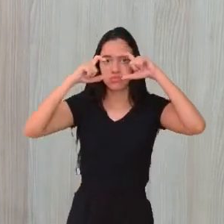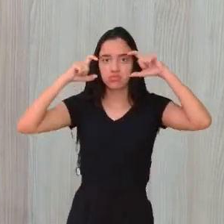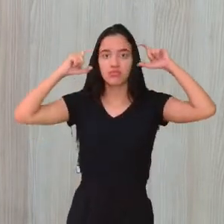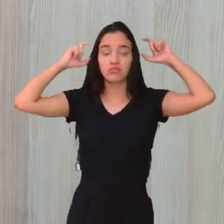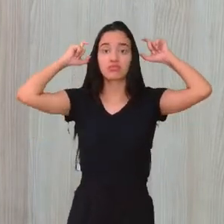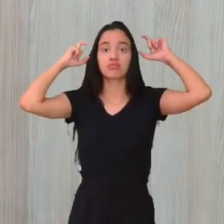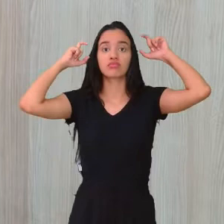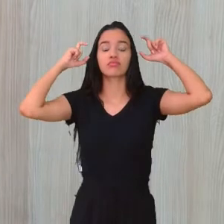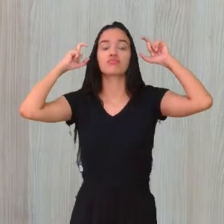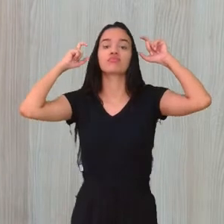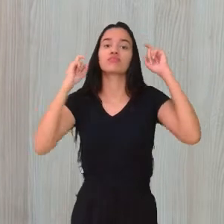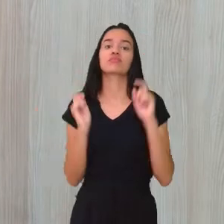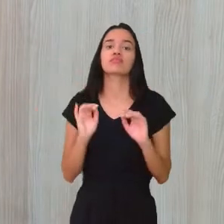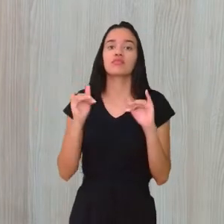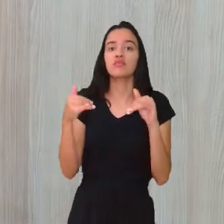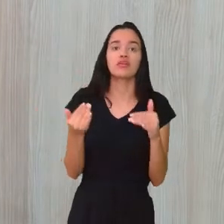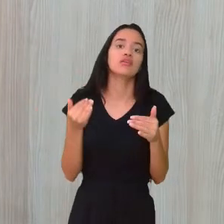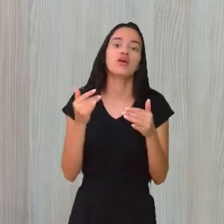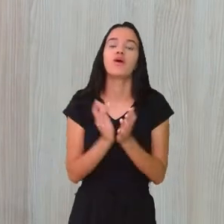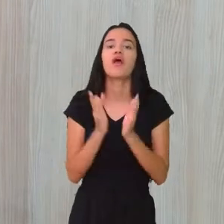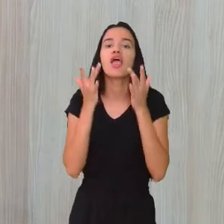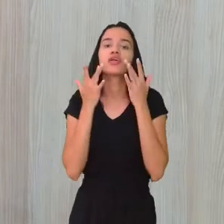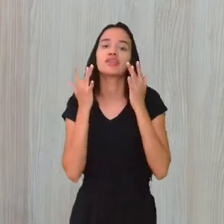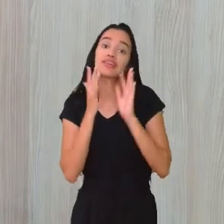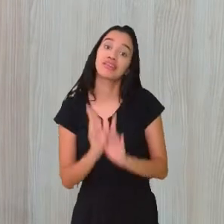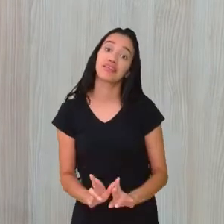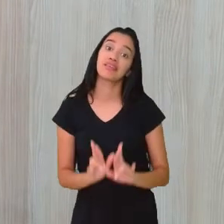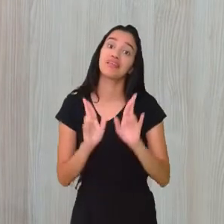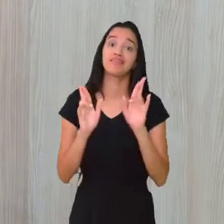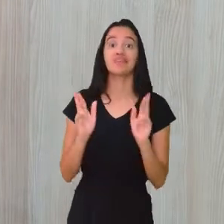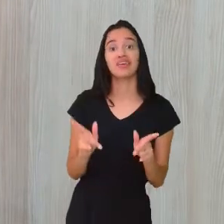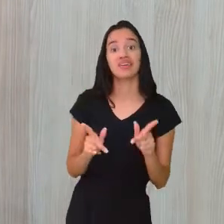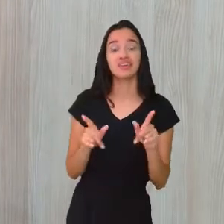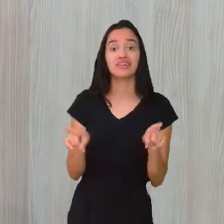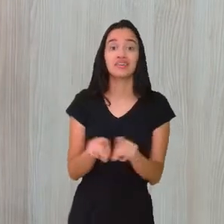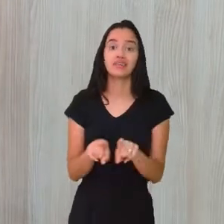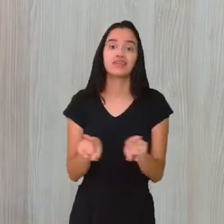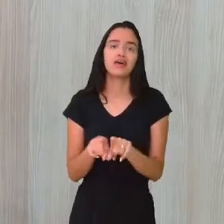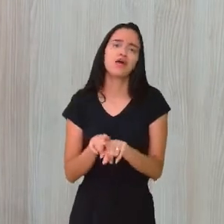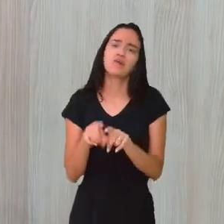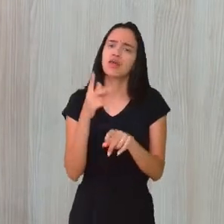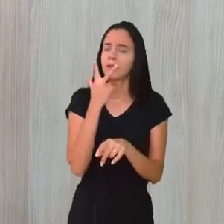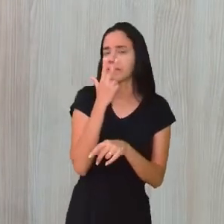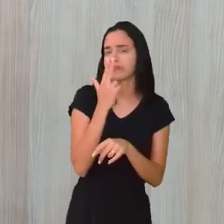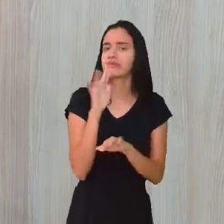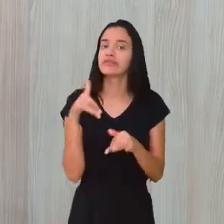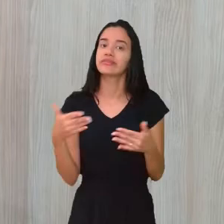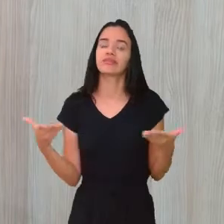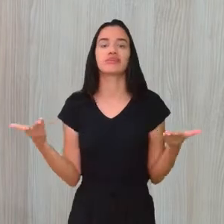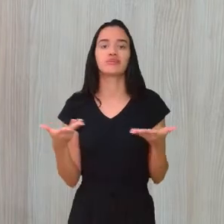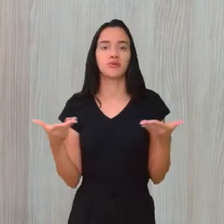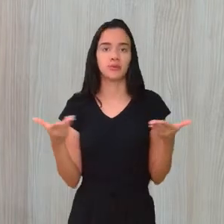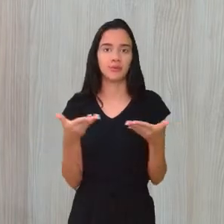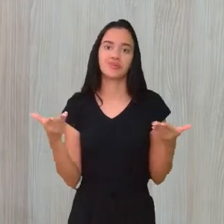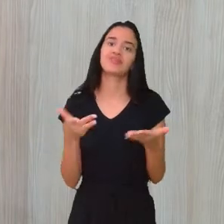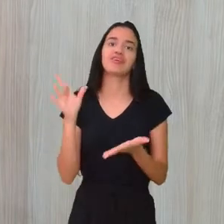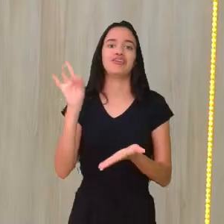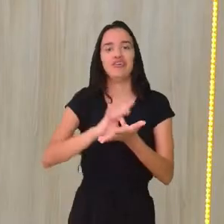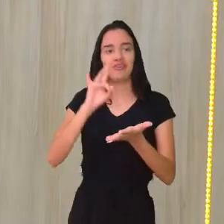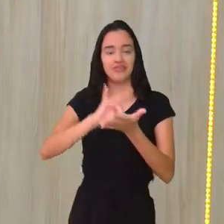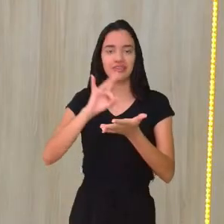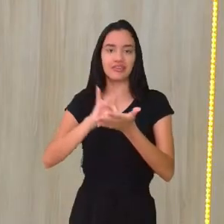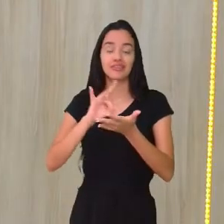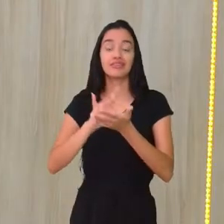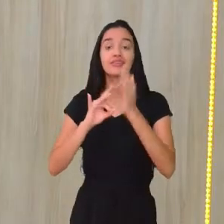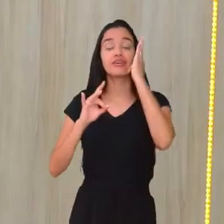de atuação. Então, é um teatro muito diferente, ao mesmo tempo muito semelhante do que a gente tem hoje, né? Verdade, Camille.